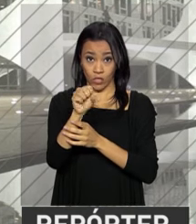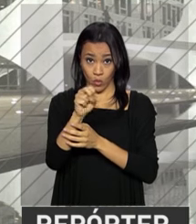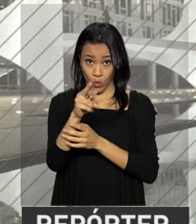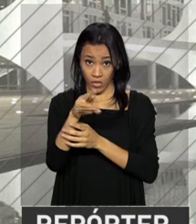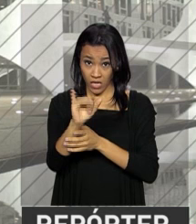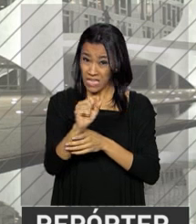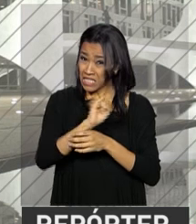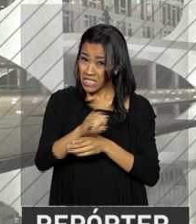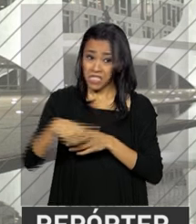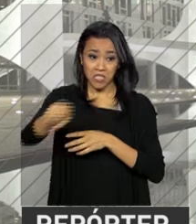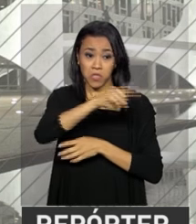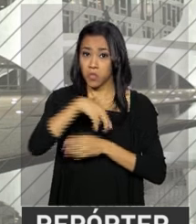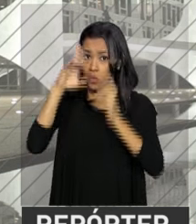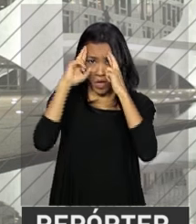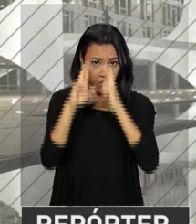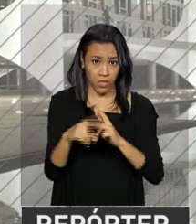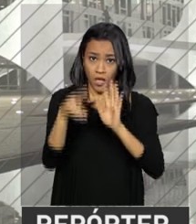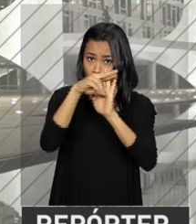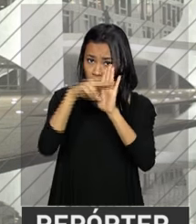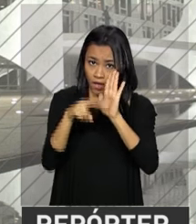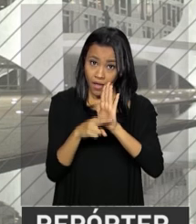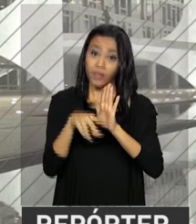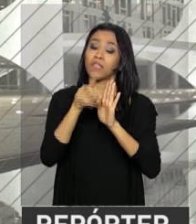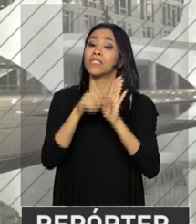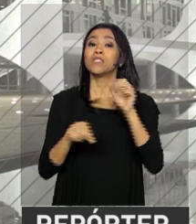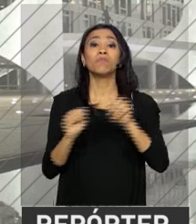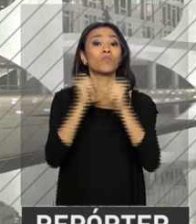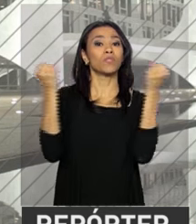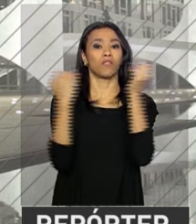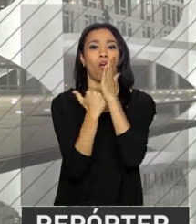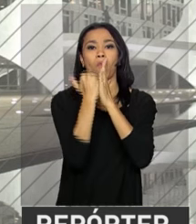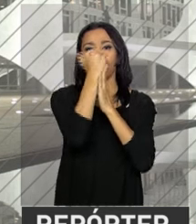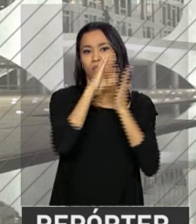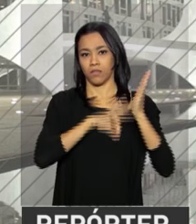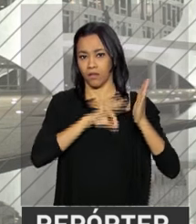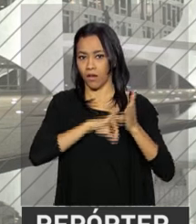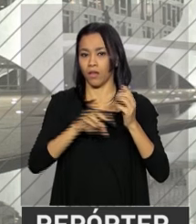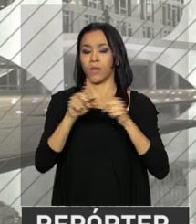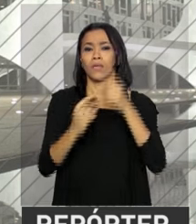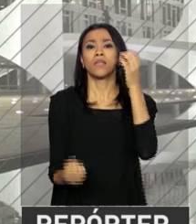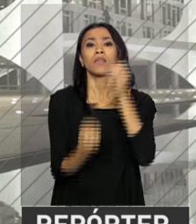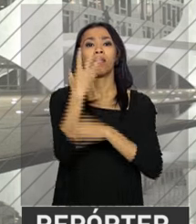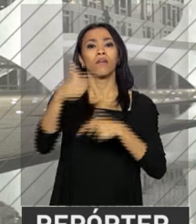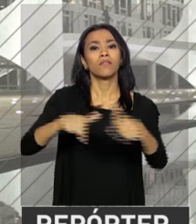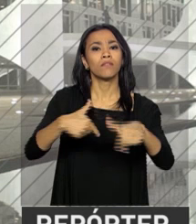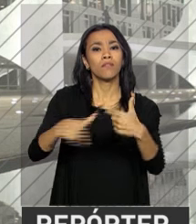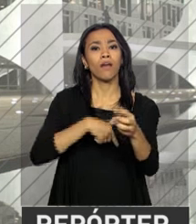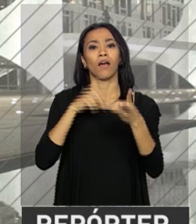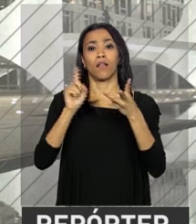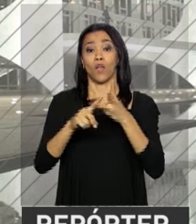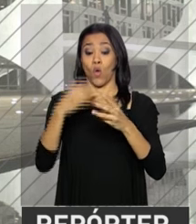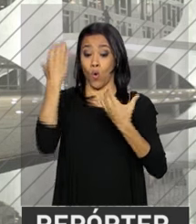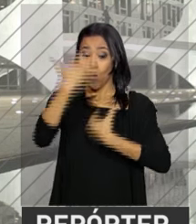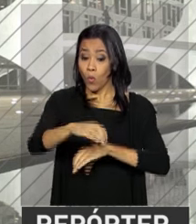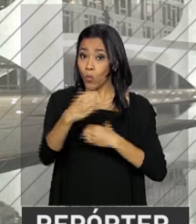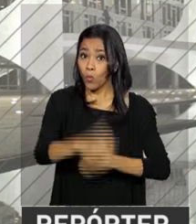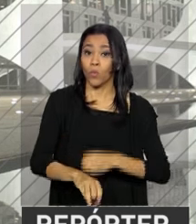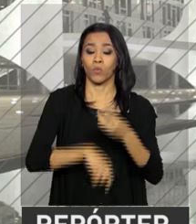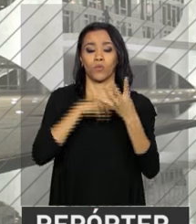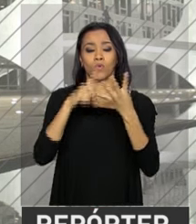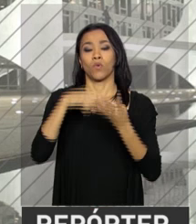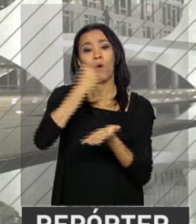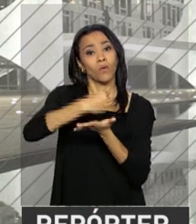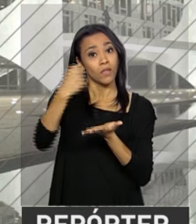norma, poderá ser proibido de dar aumento aos servidores, criar cargos, realizar concurso público,